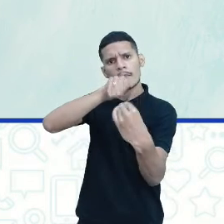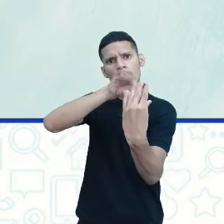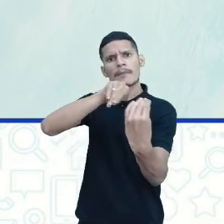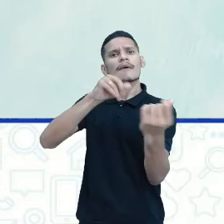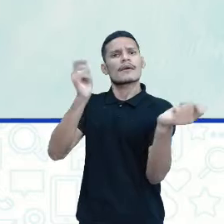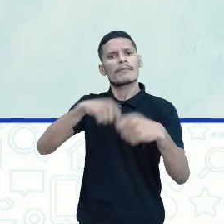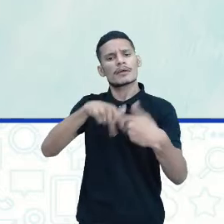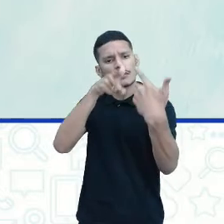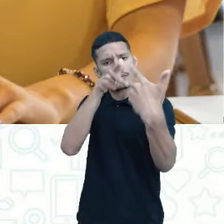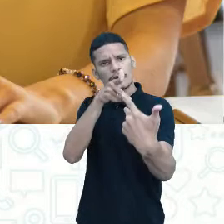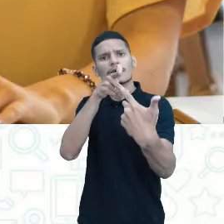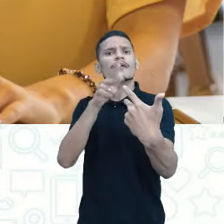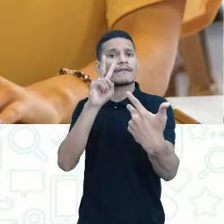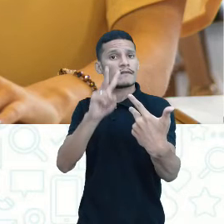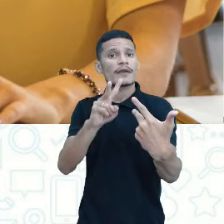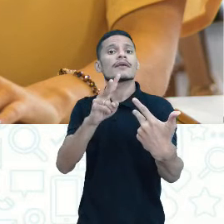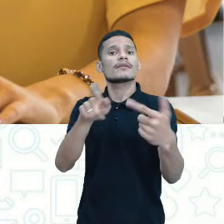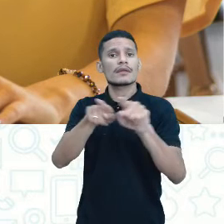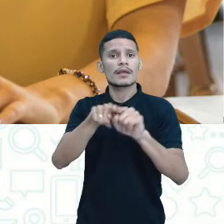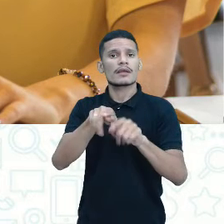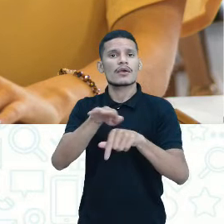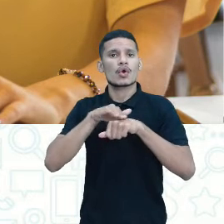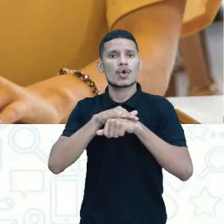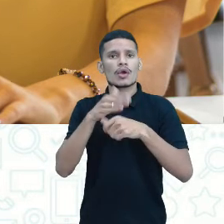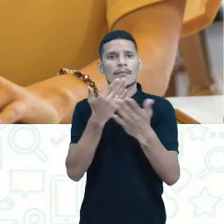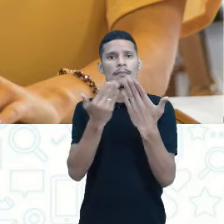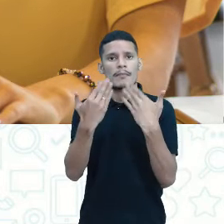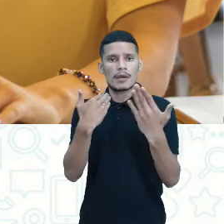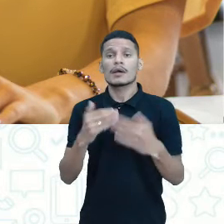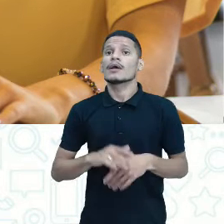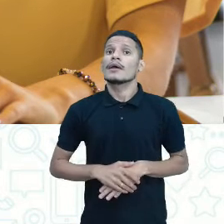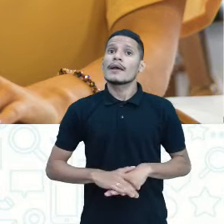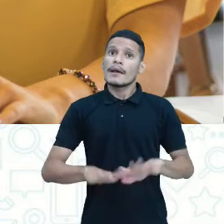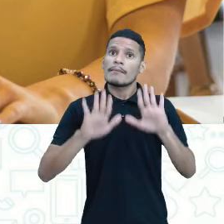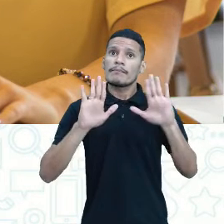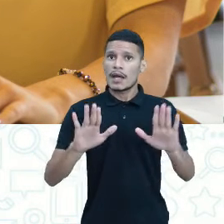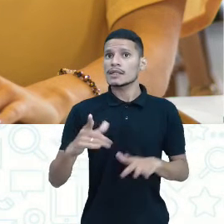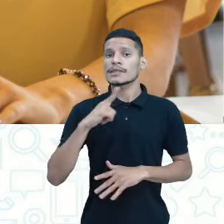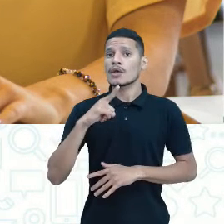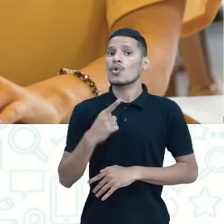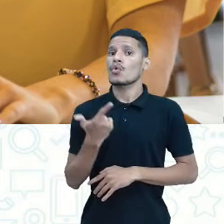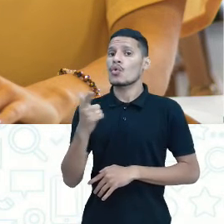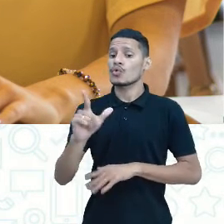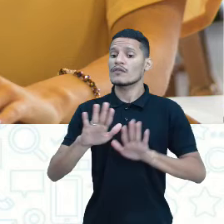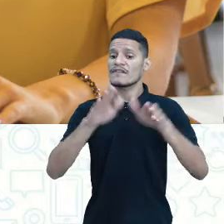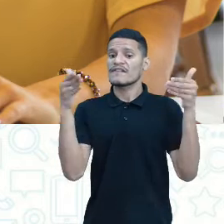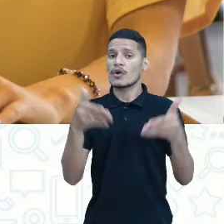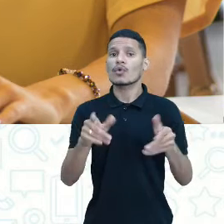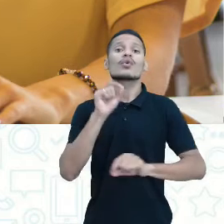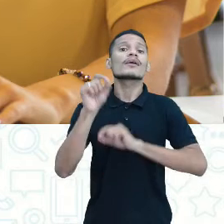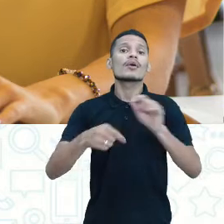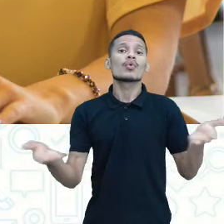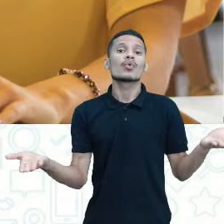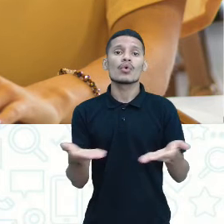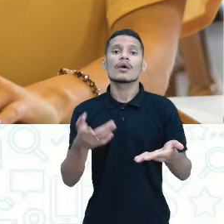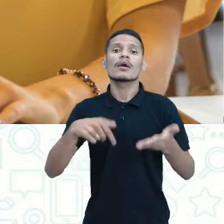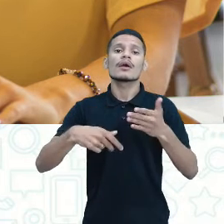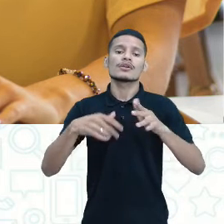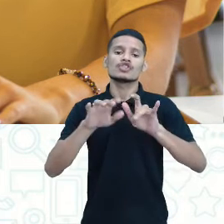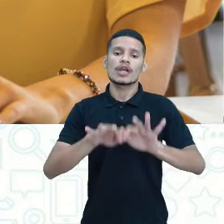com ela, por vídeo, né? E aí vamos nos deparar o quê? Vamos nos debruçar no chat